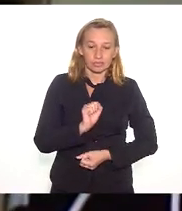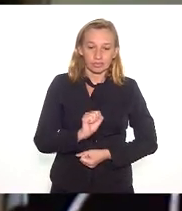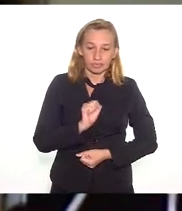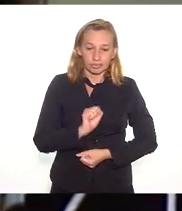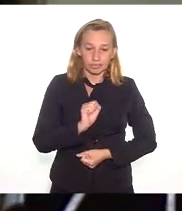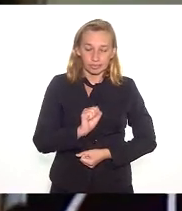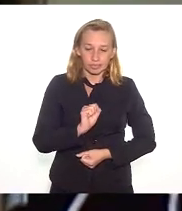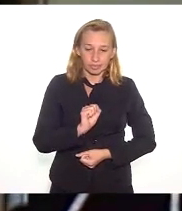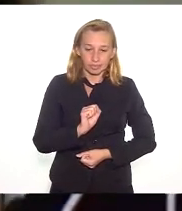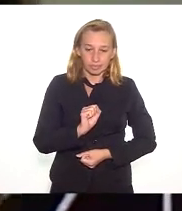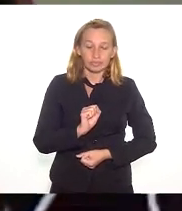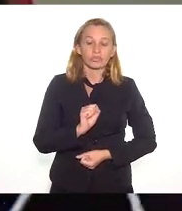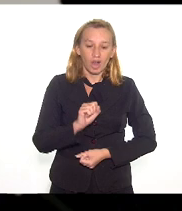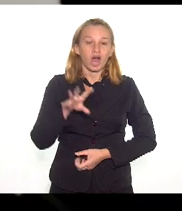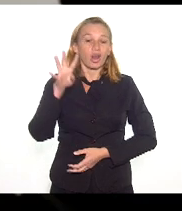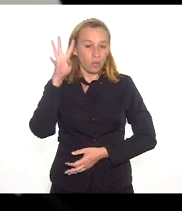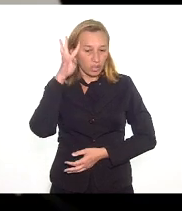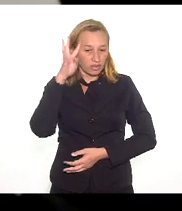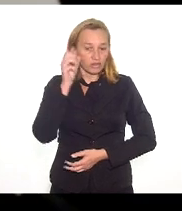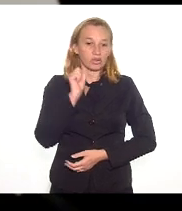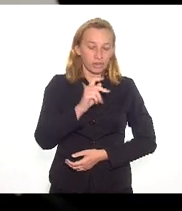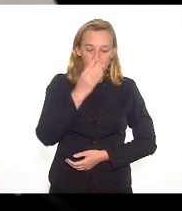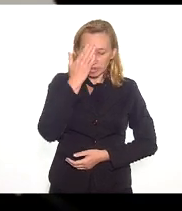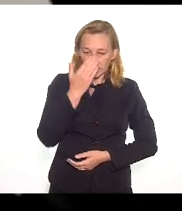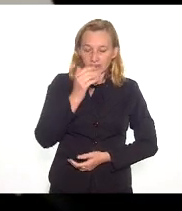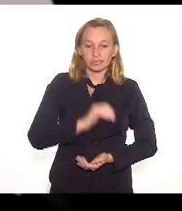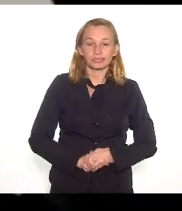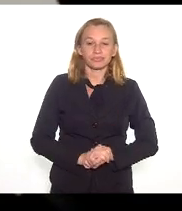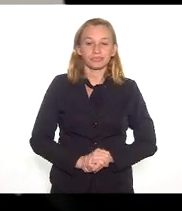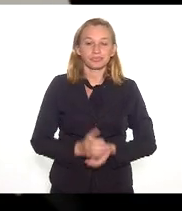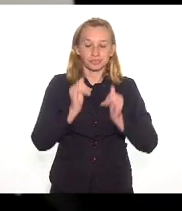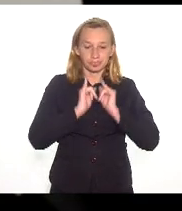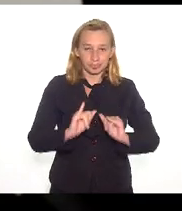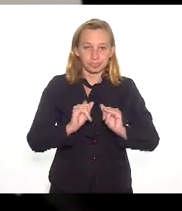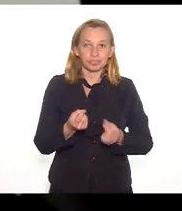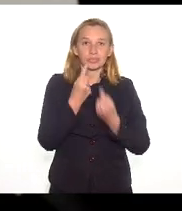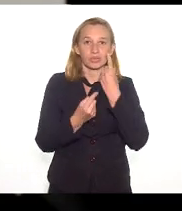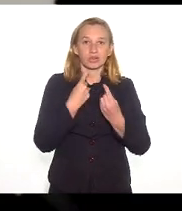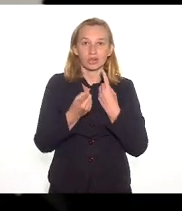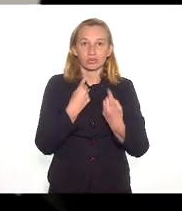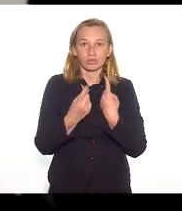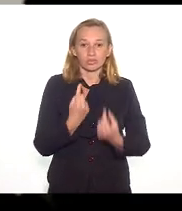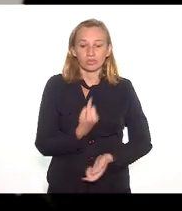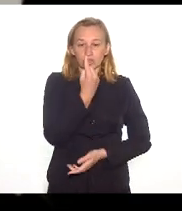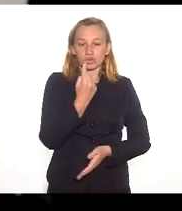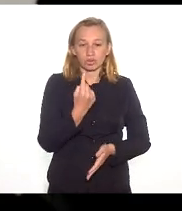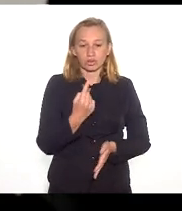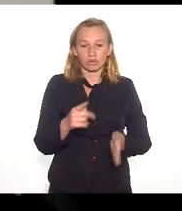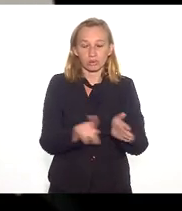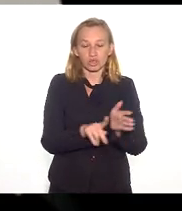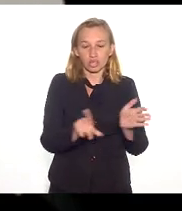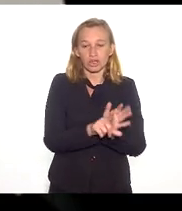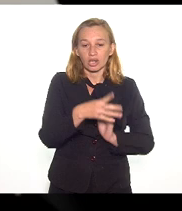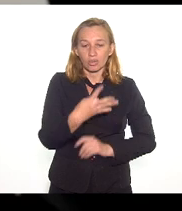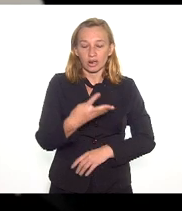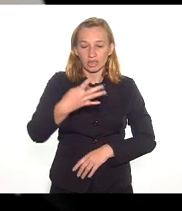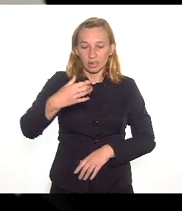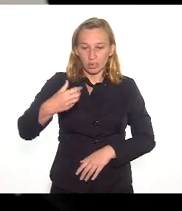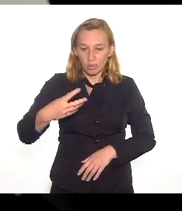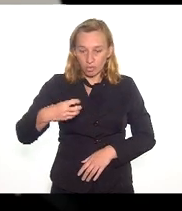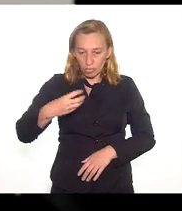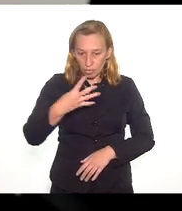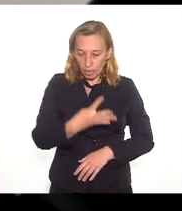retornar quarta-feira, tá? Obrigada, sim, presidente. Anuncio a intermitação de nada em primeira discussão, projeto de lei